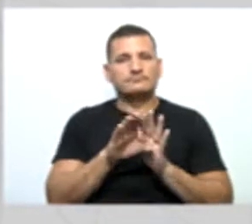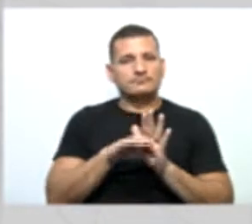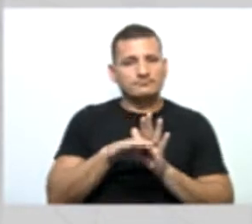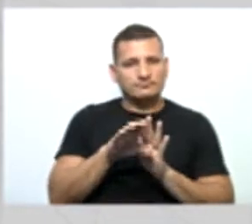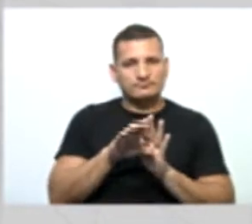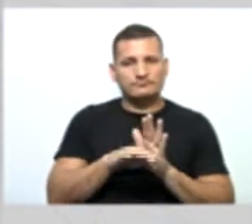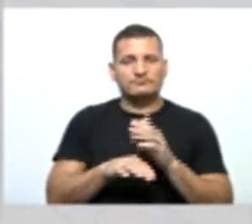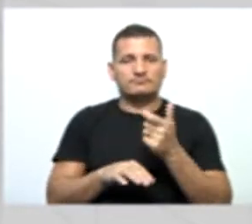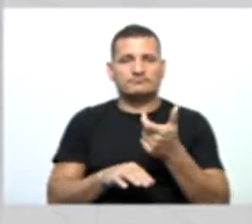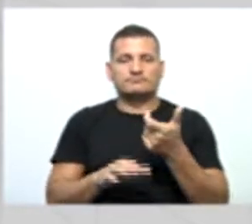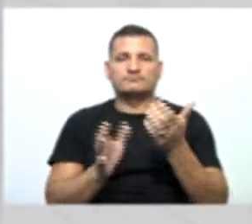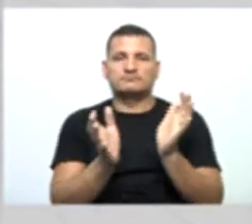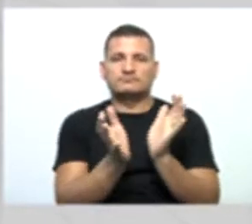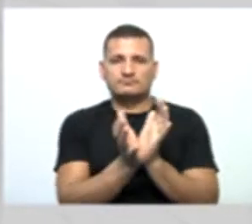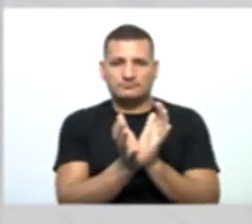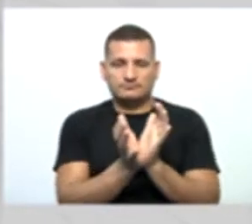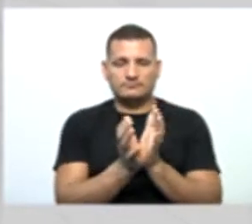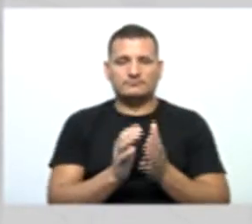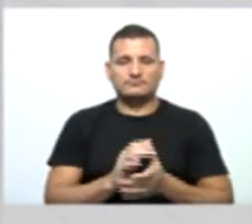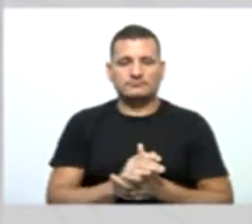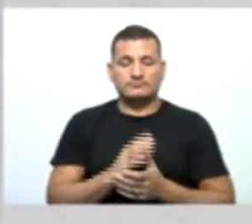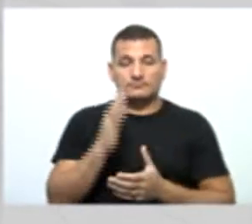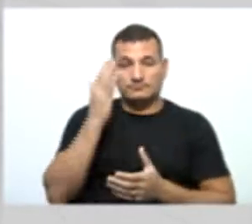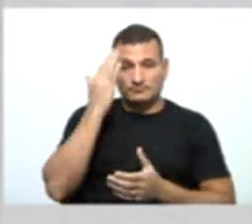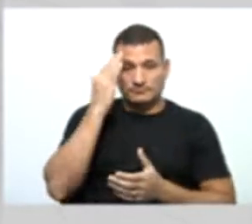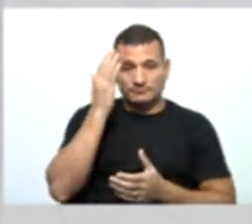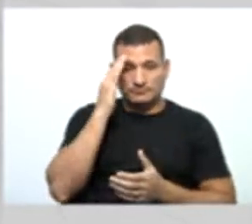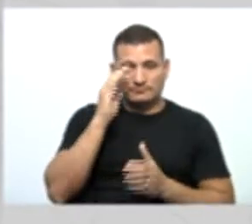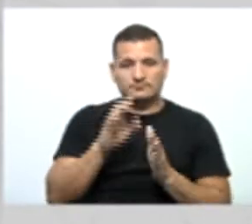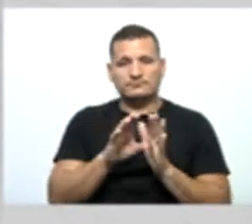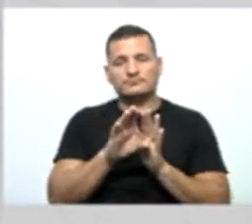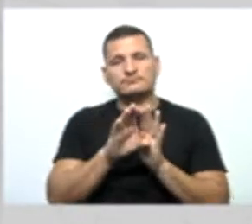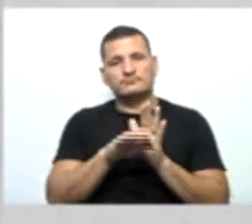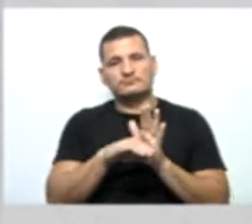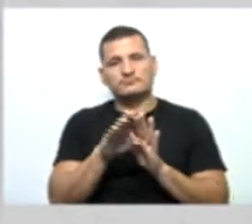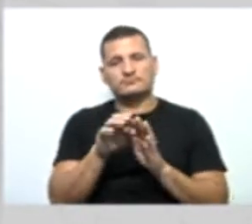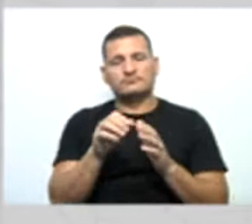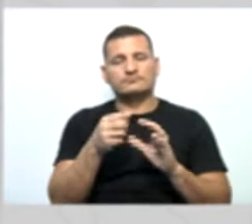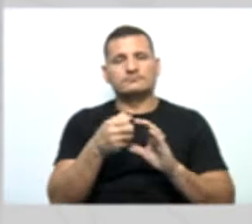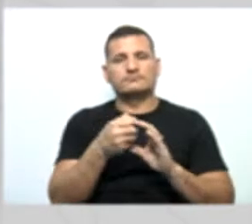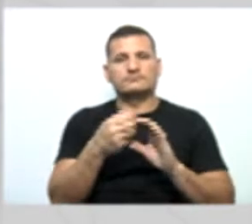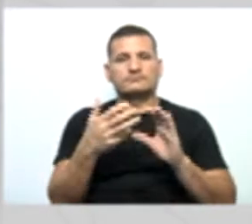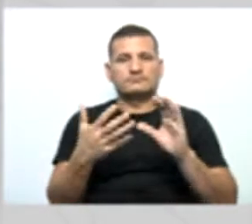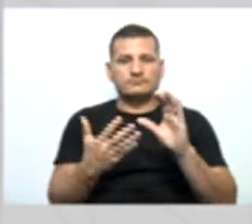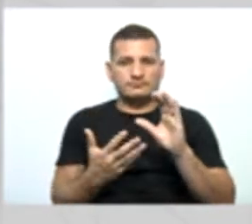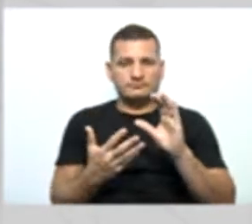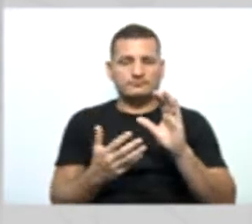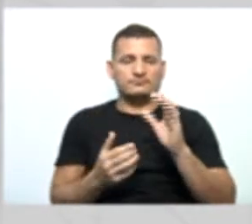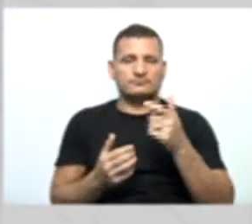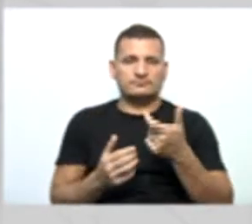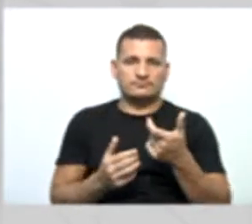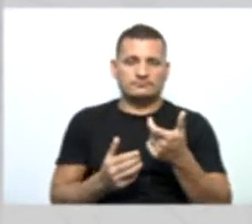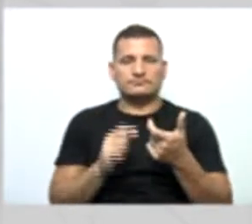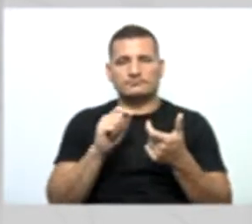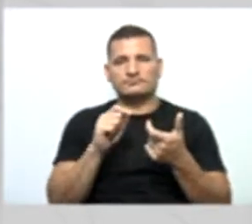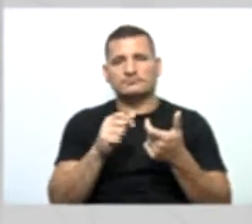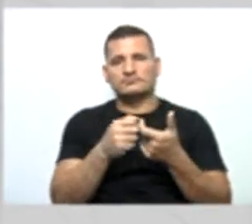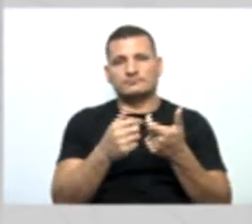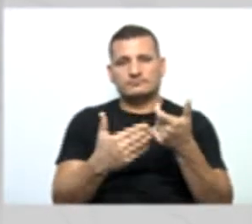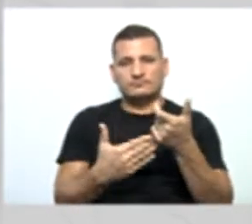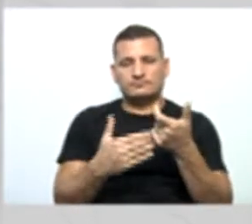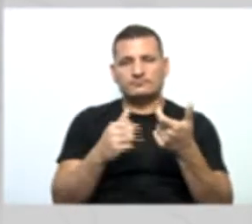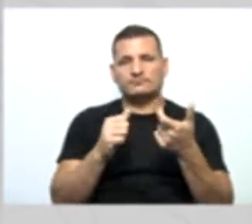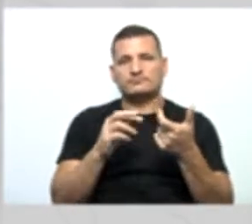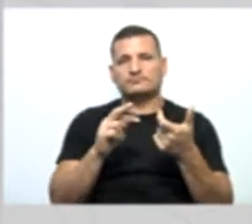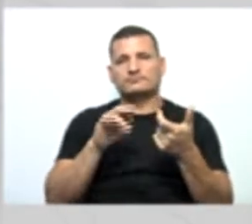e objetos. Entender os conceitos relacionados às características dos objetos, tais como atributos e